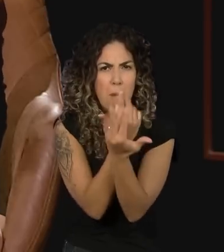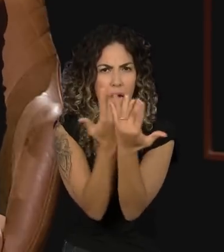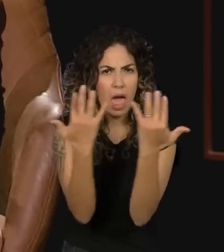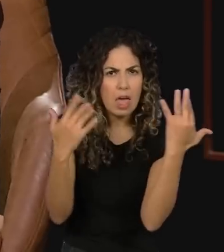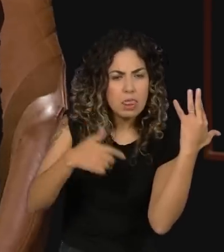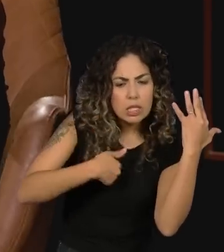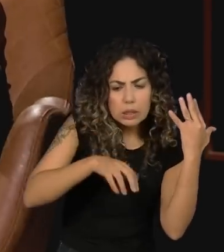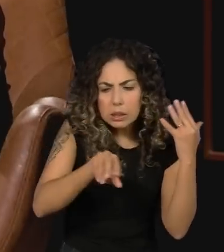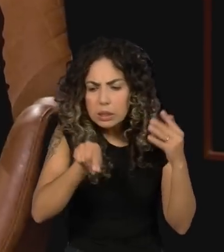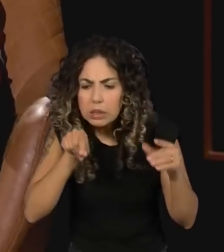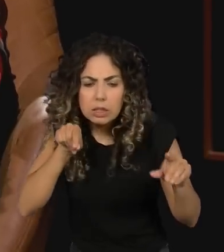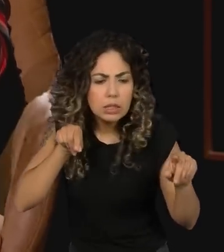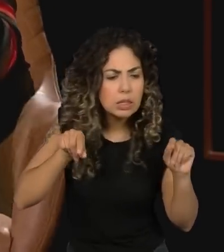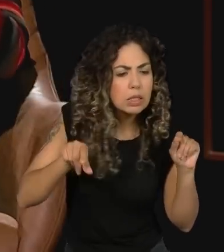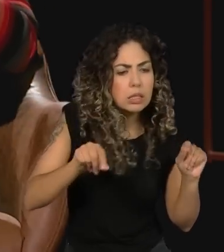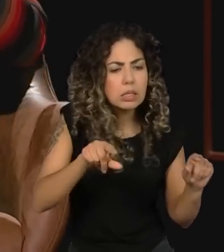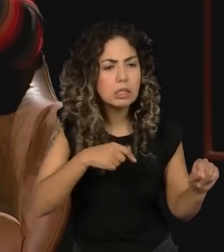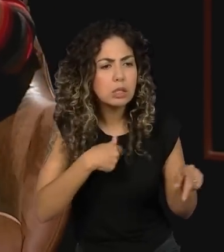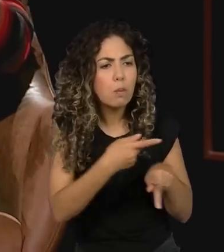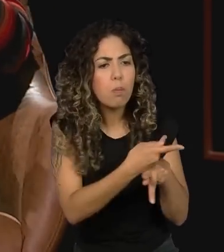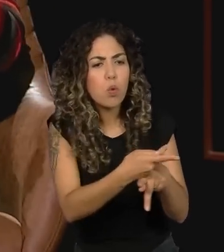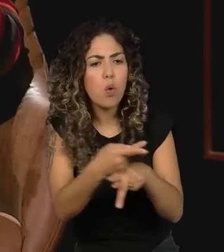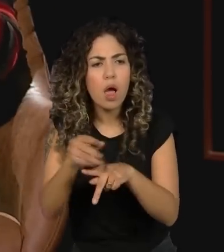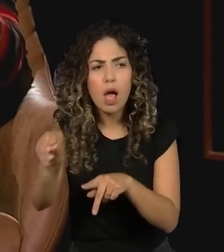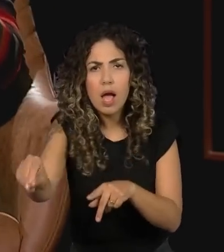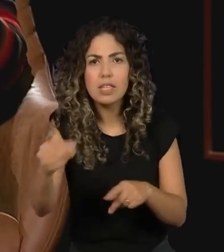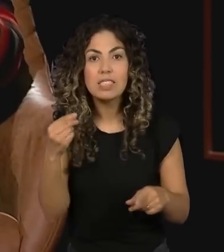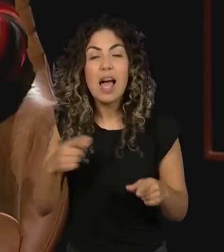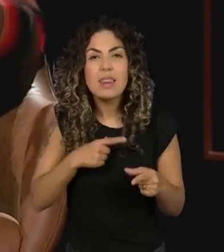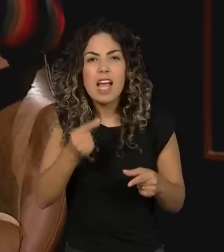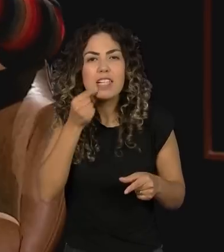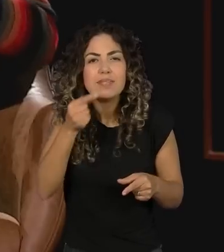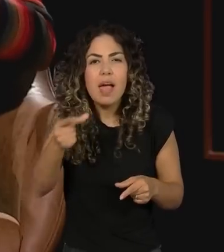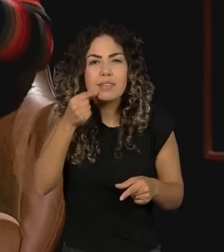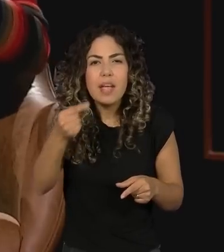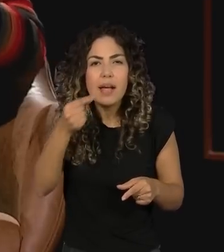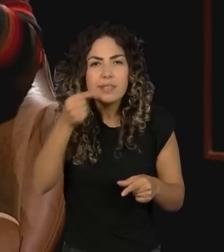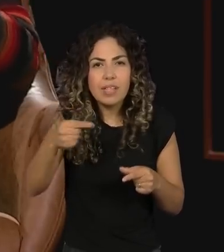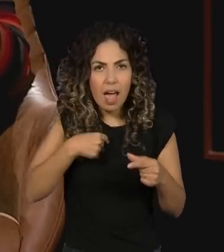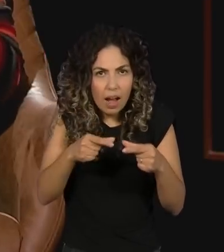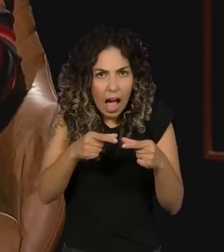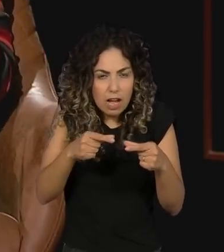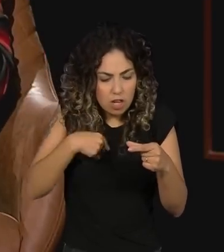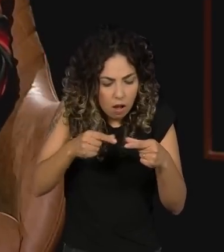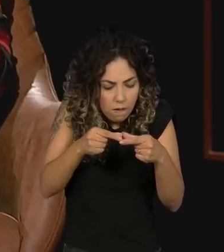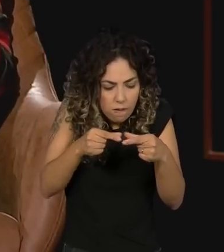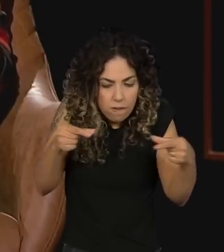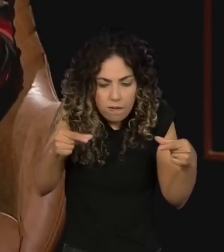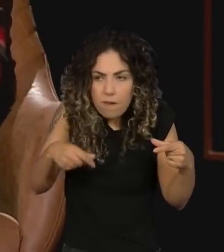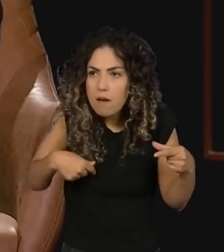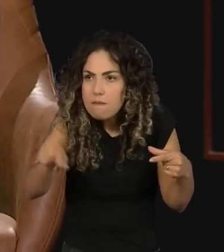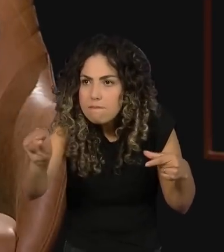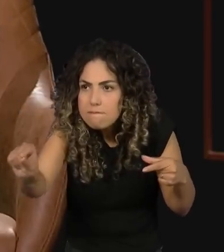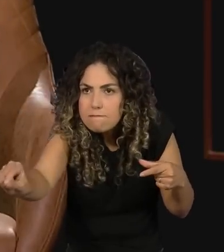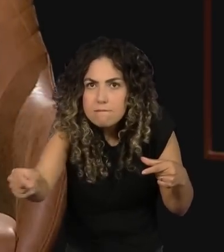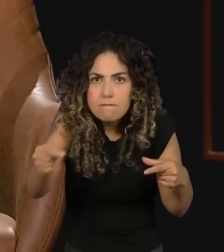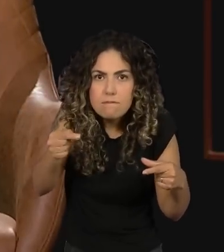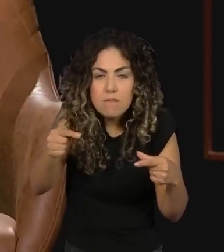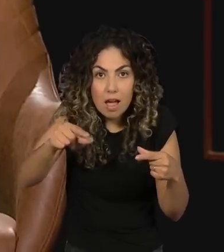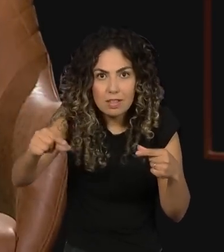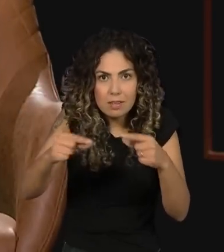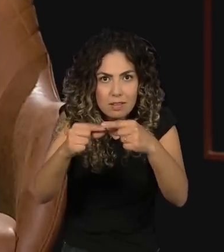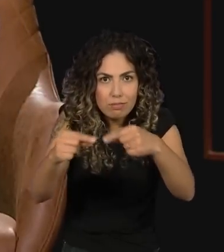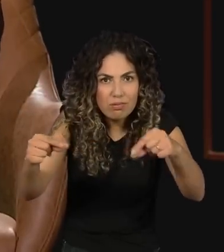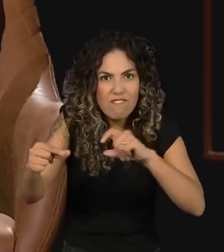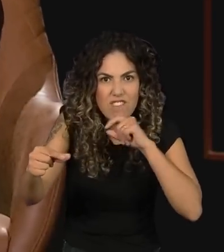de chicletes ping-pong, aquela de 25 unidades, cobria de folhinha, e eu cuidava dessa